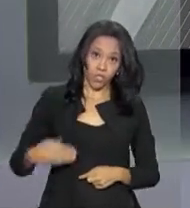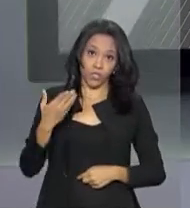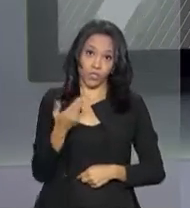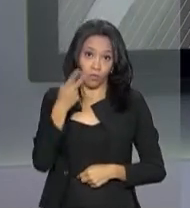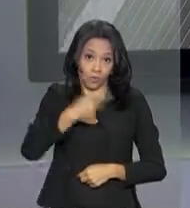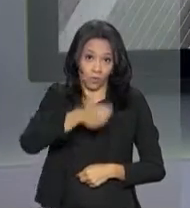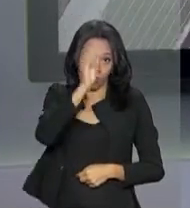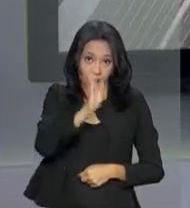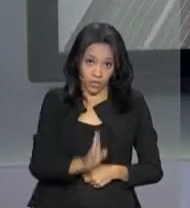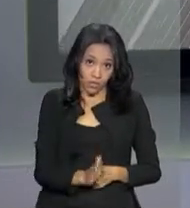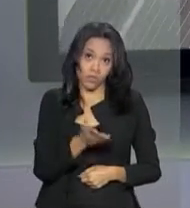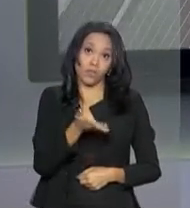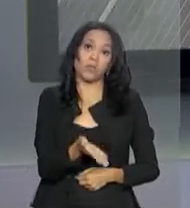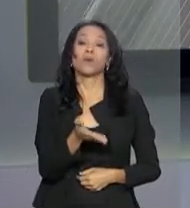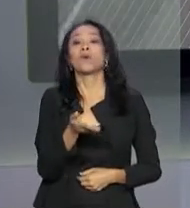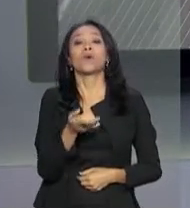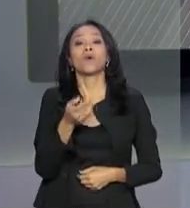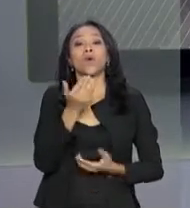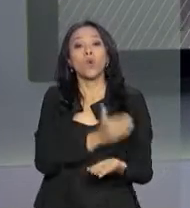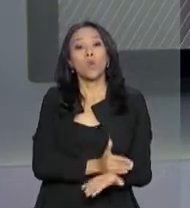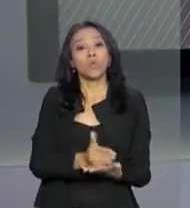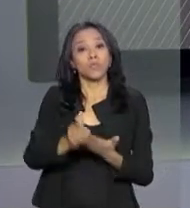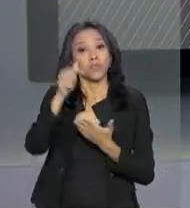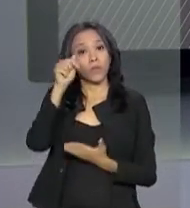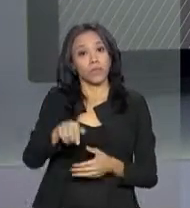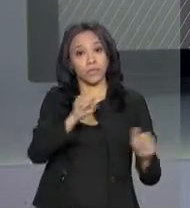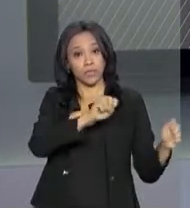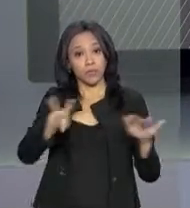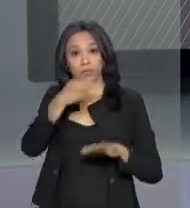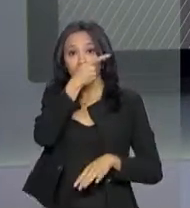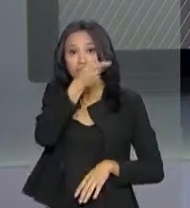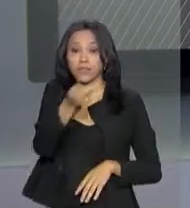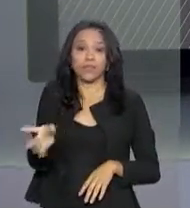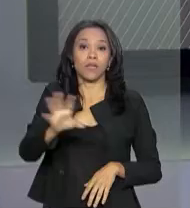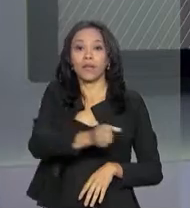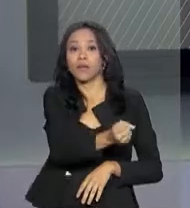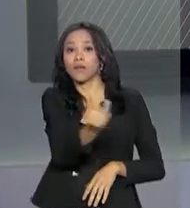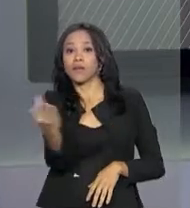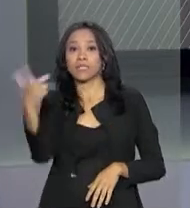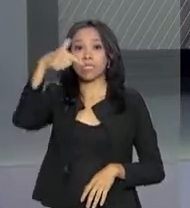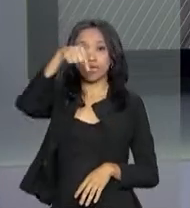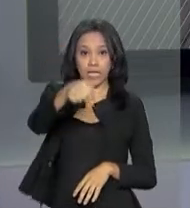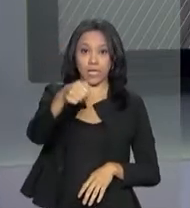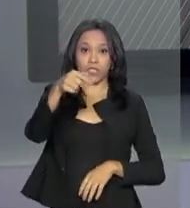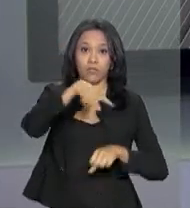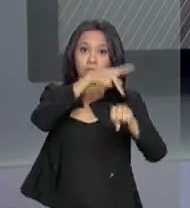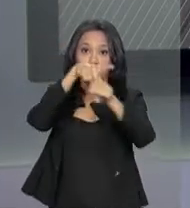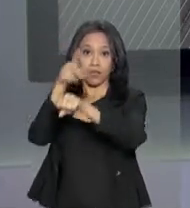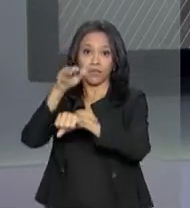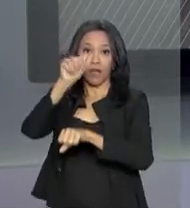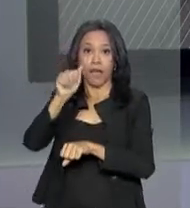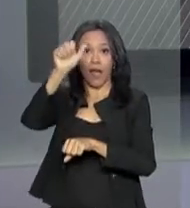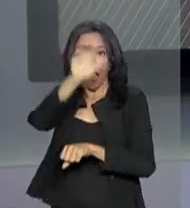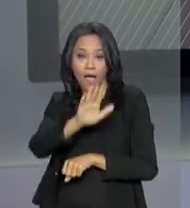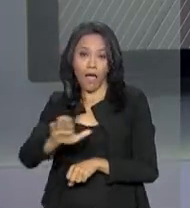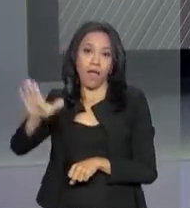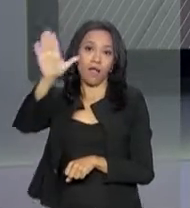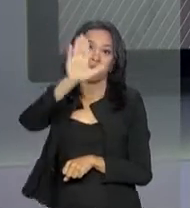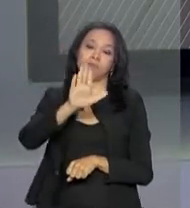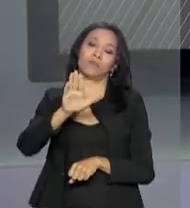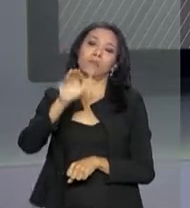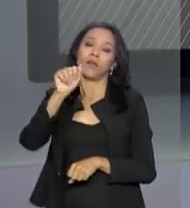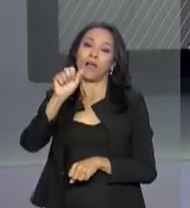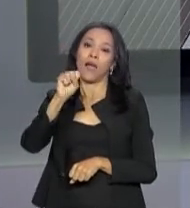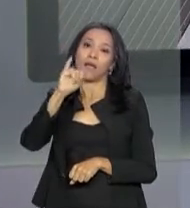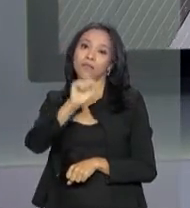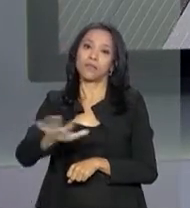do Brasil, Aloysio Nunes, iniciou essa semana a visita a 7 países asiáticos para aprofundar e reafirmar